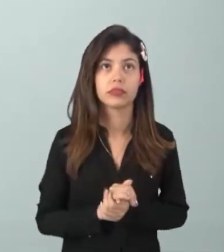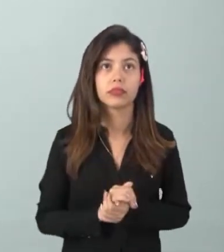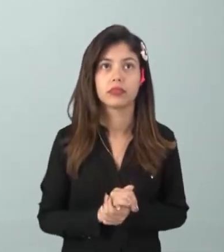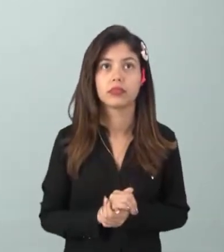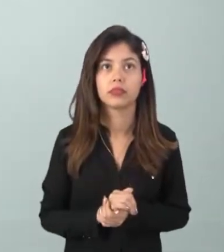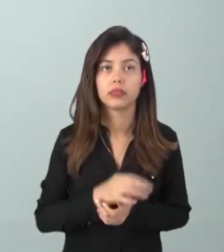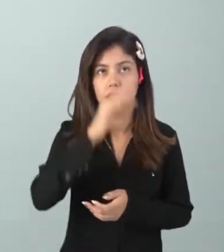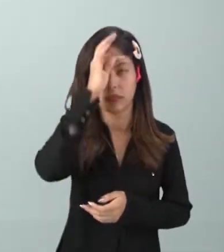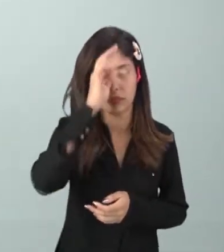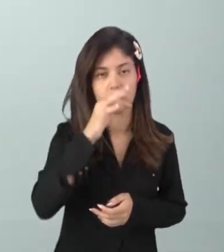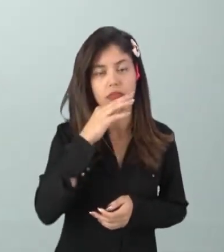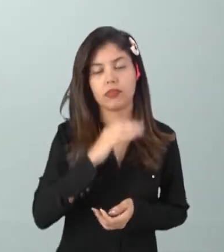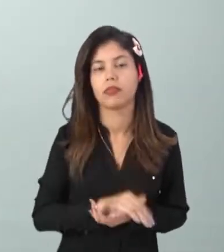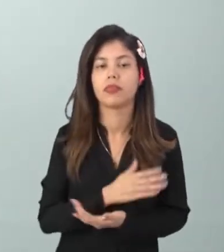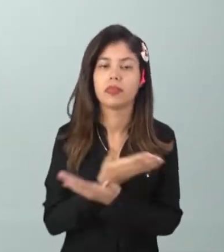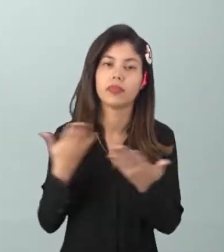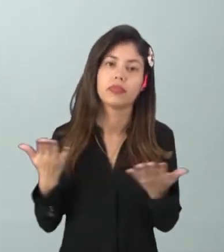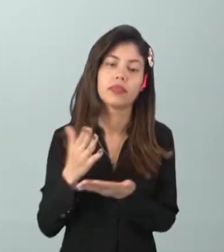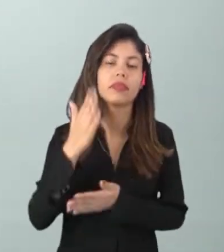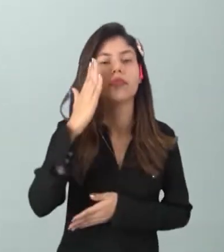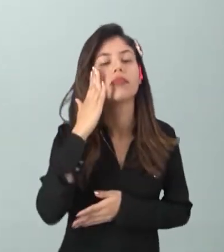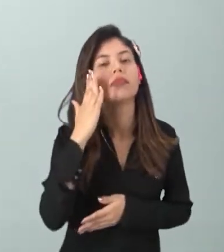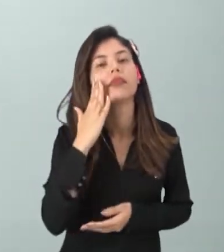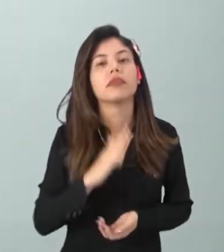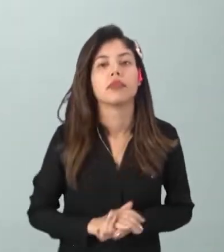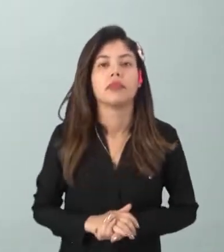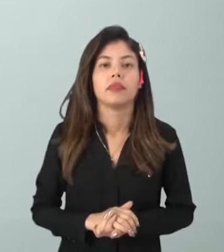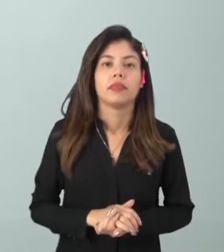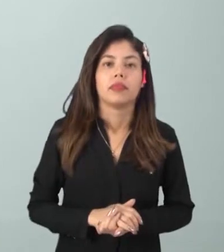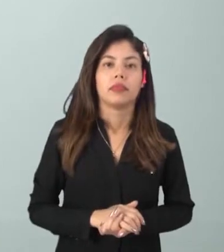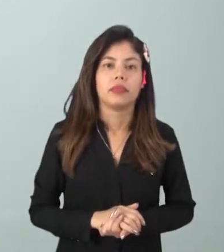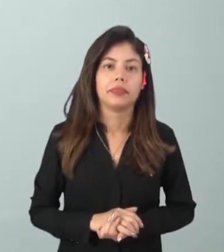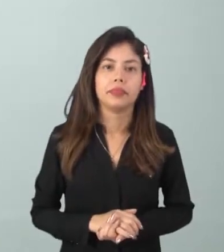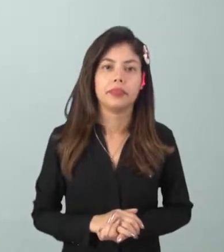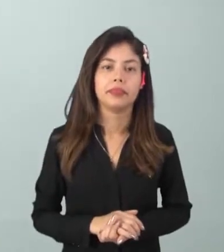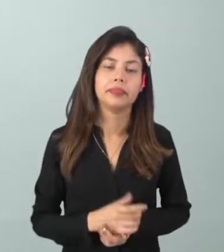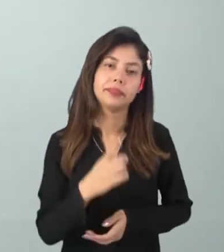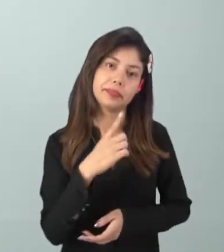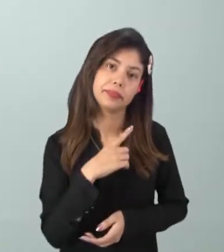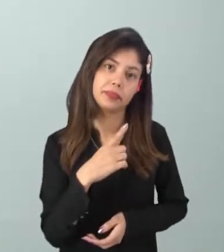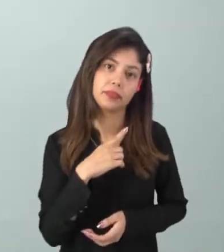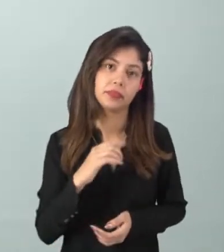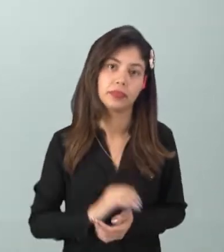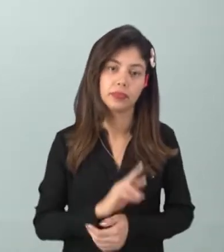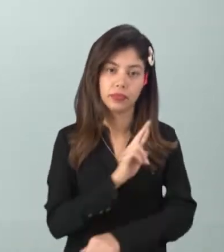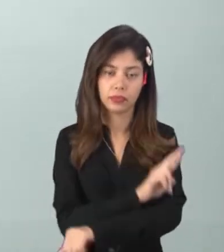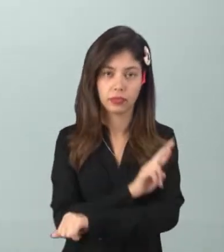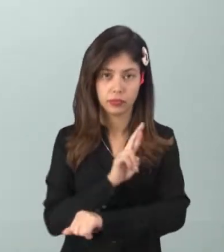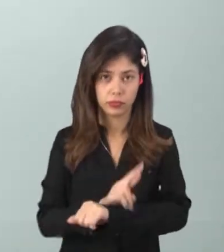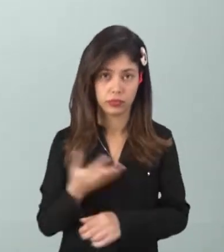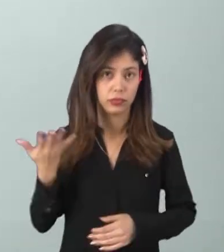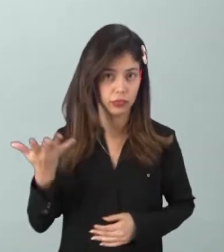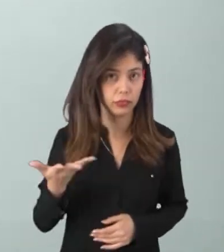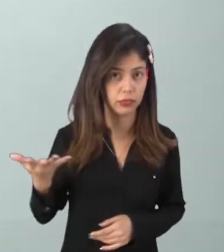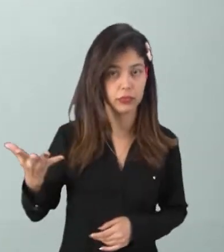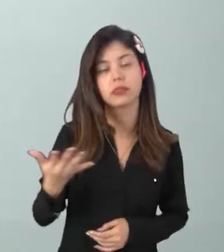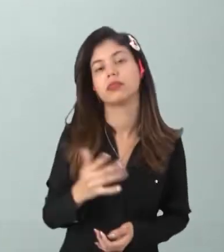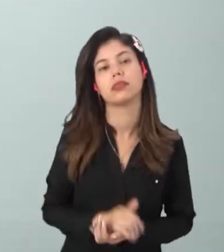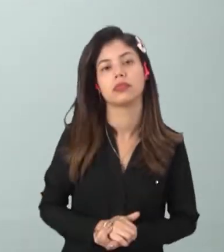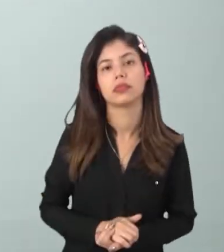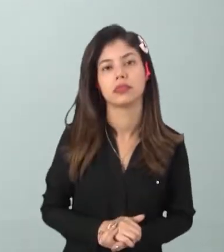tradições, tá? Então, para vocês compreender que existe religiões que se baseiam